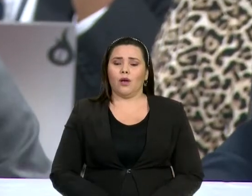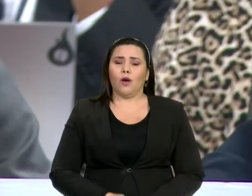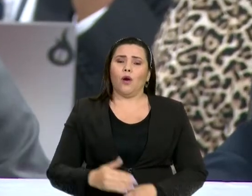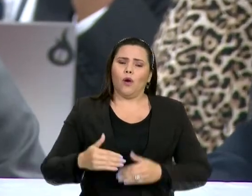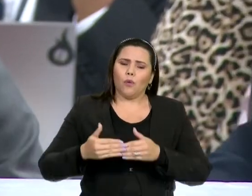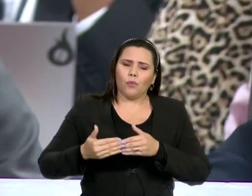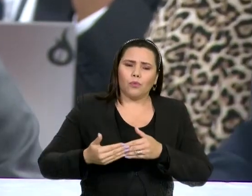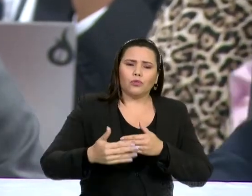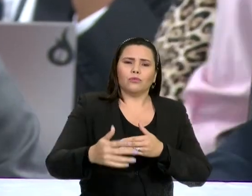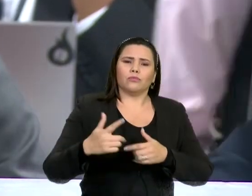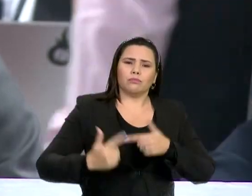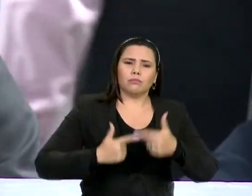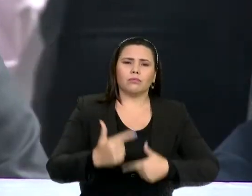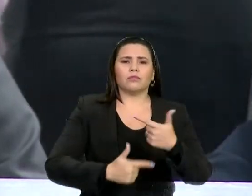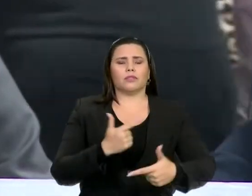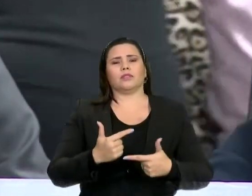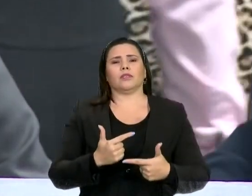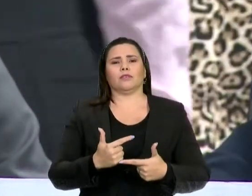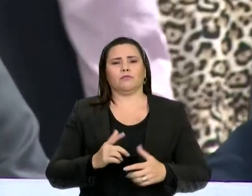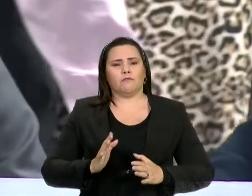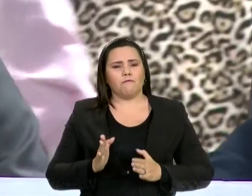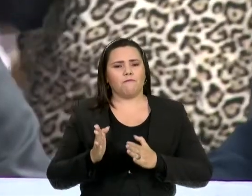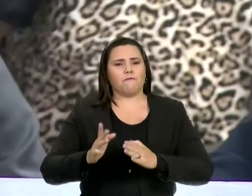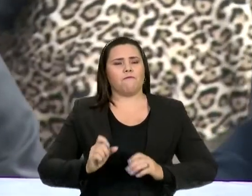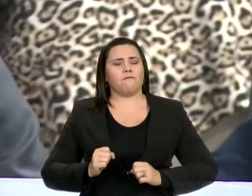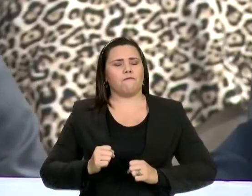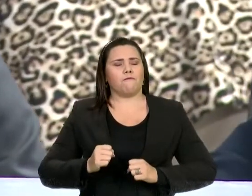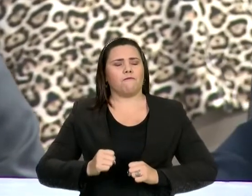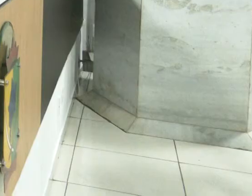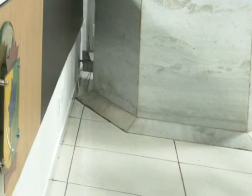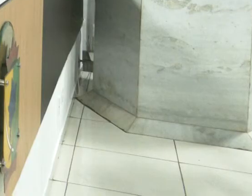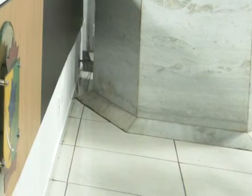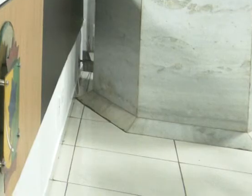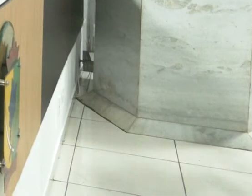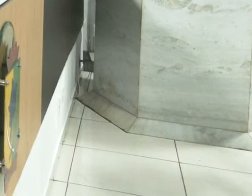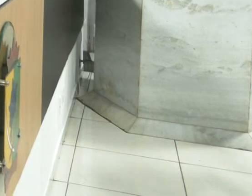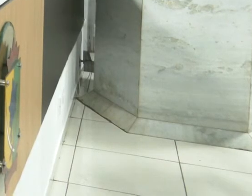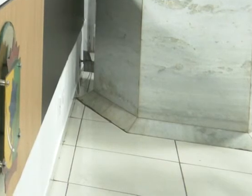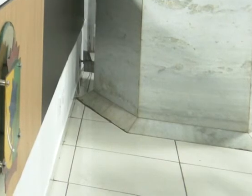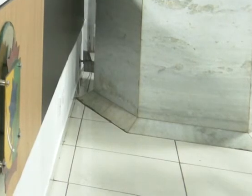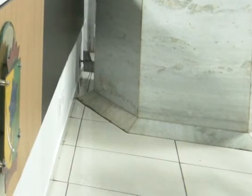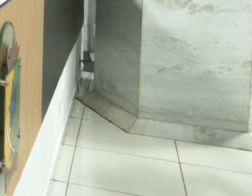siga a sua luta e pode contar com um amigo seu que você tem lá no Bacabalzão. Um grande abraço.